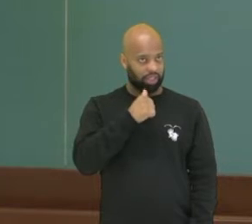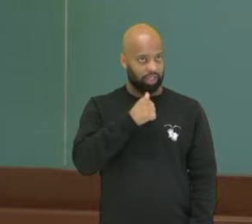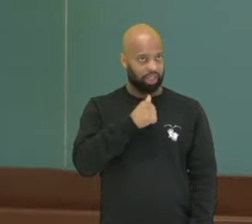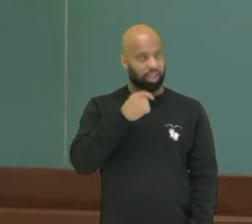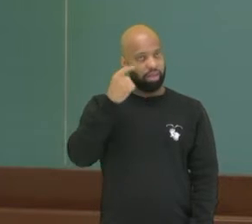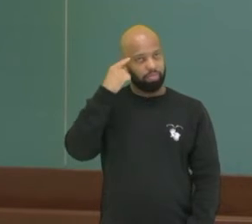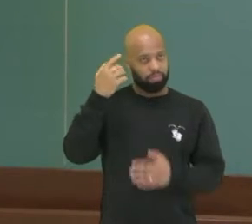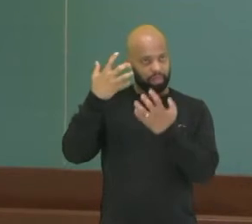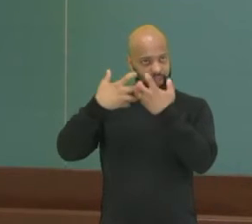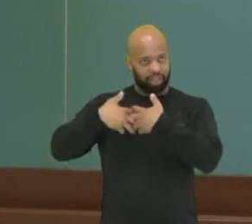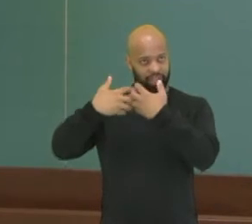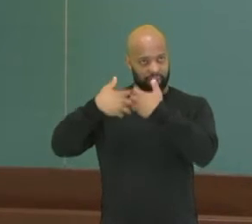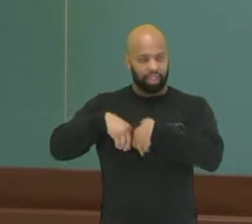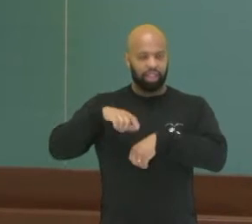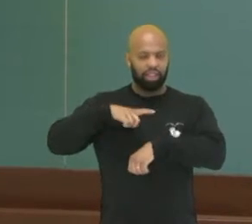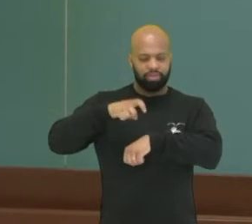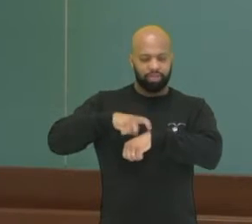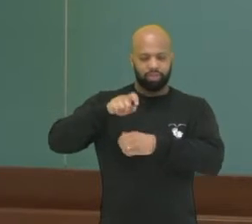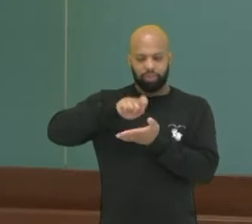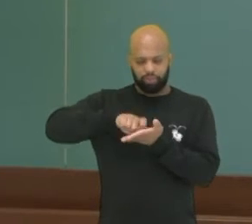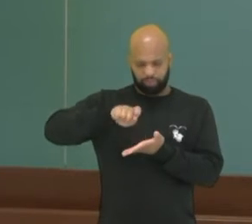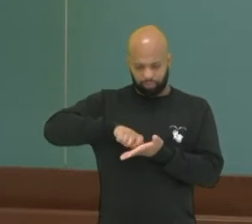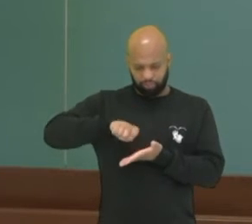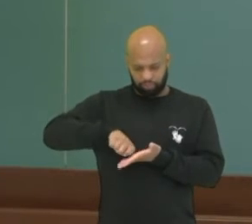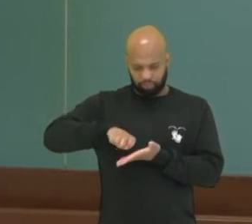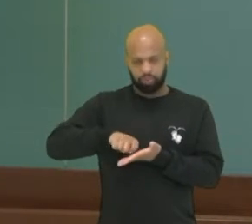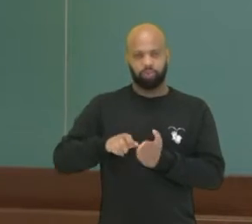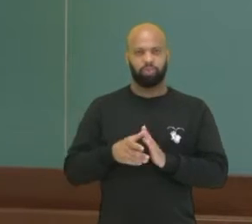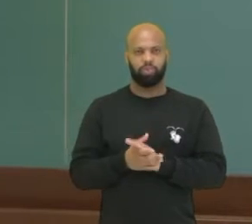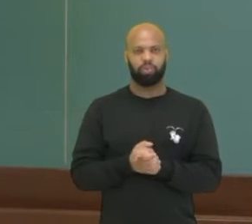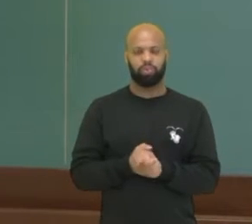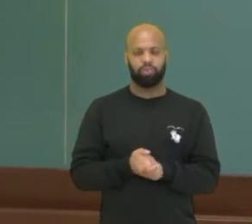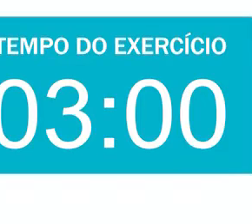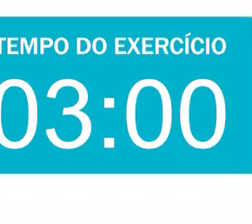Vamos pensar um tempinho para vocês responderem essa questão.